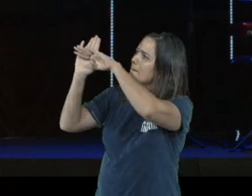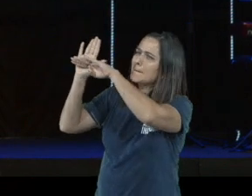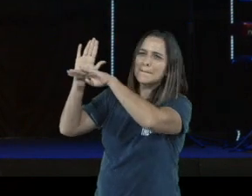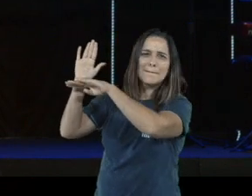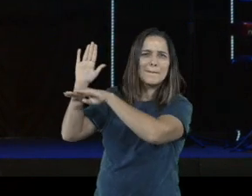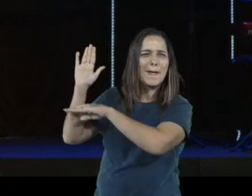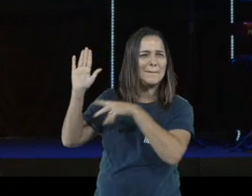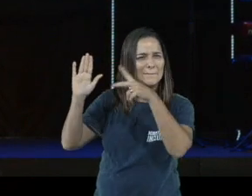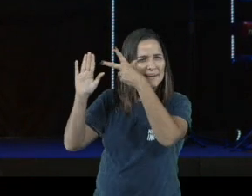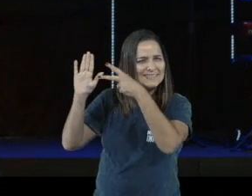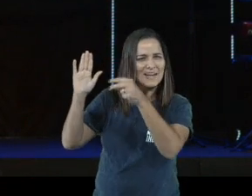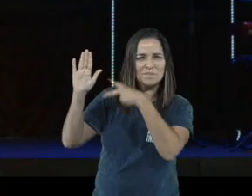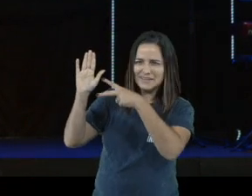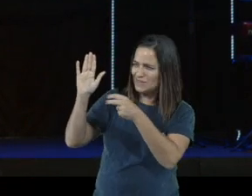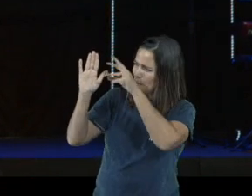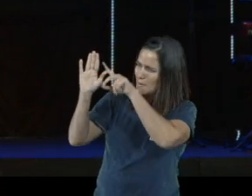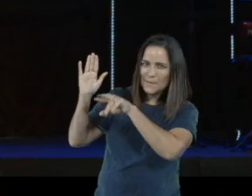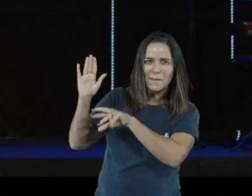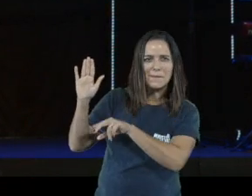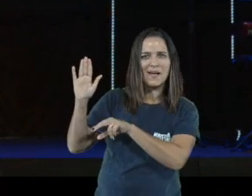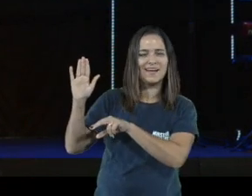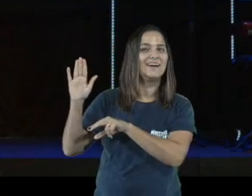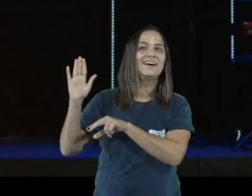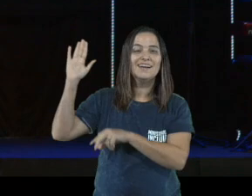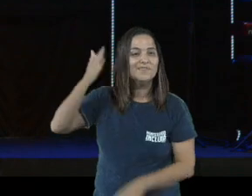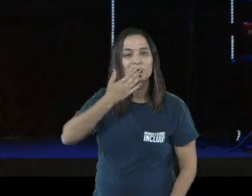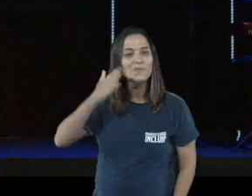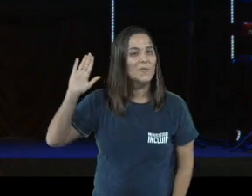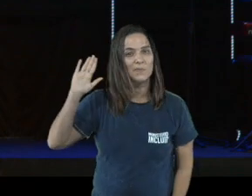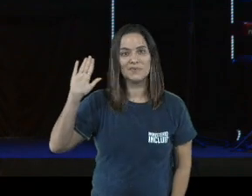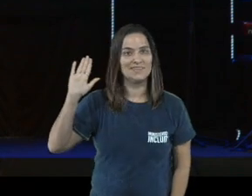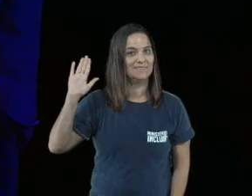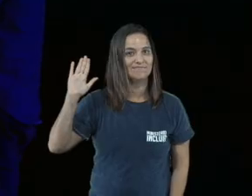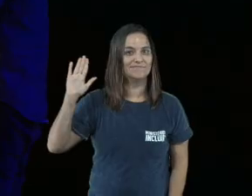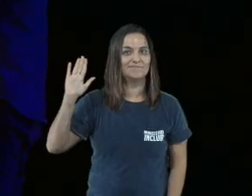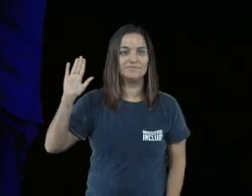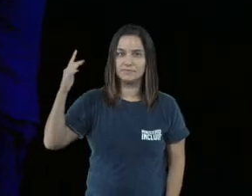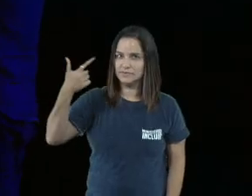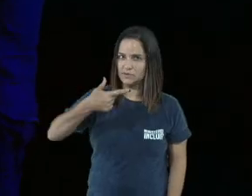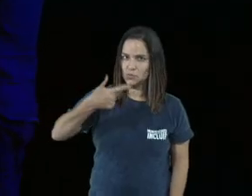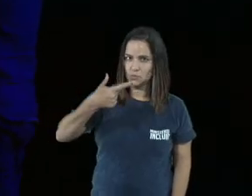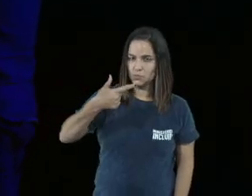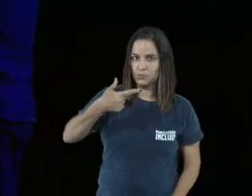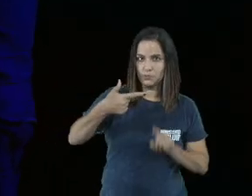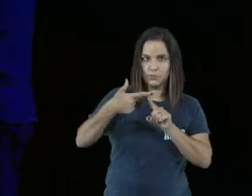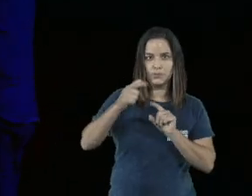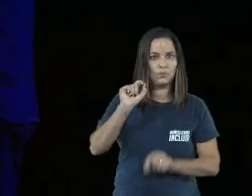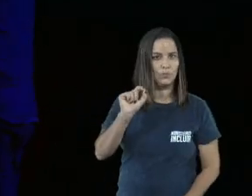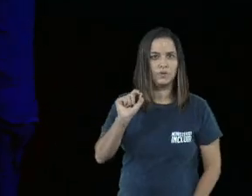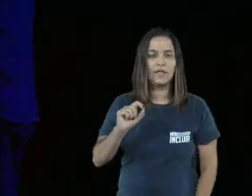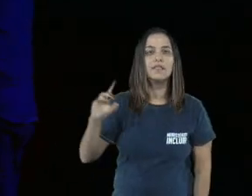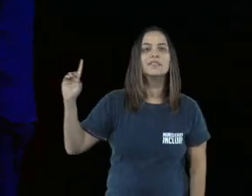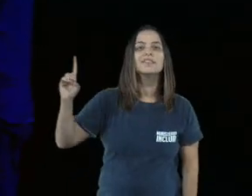a segunda coisa pela qual Davi tinha que lutar contra o seu medo é que ele não suportava o